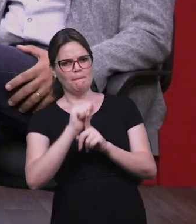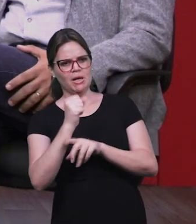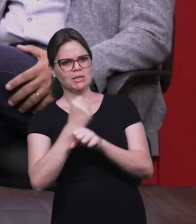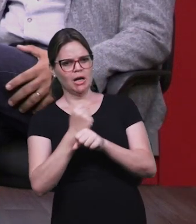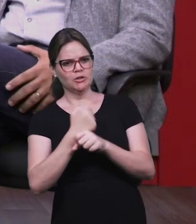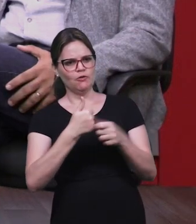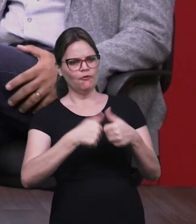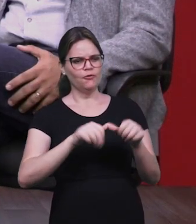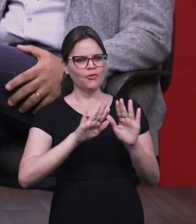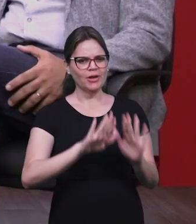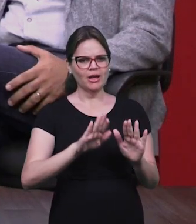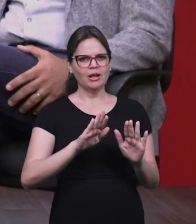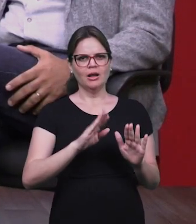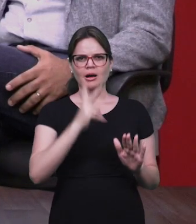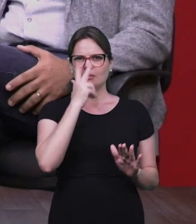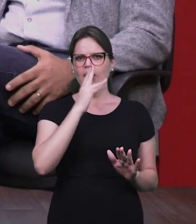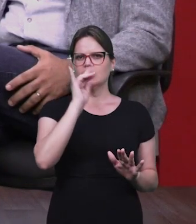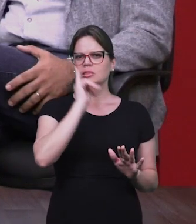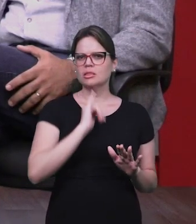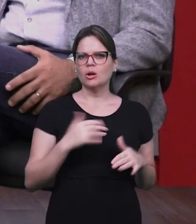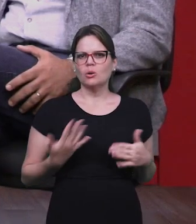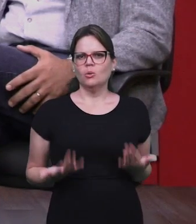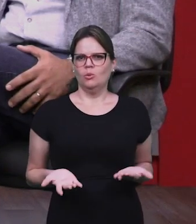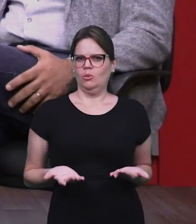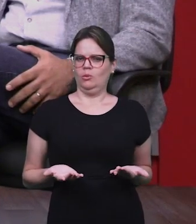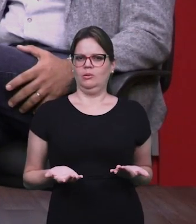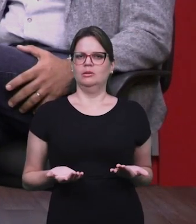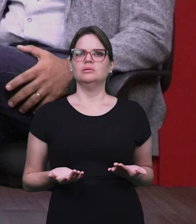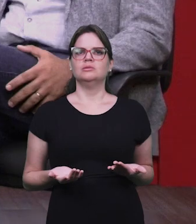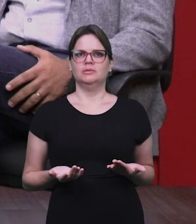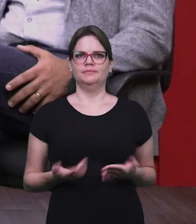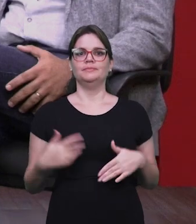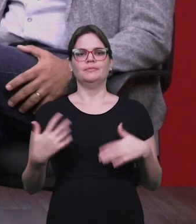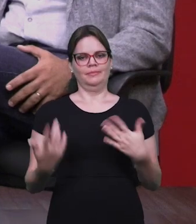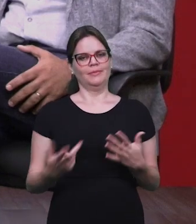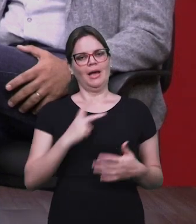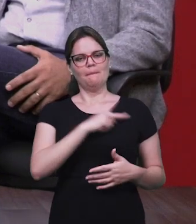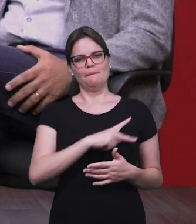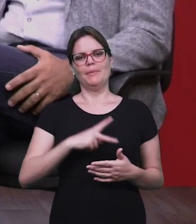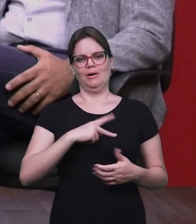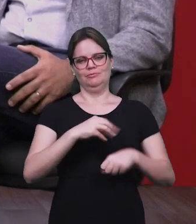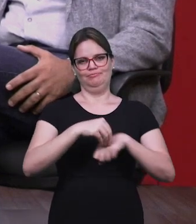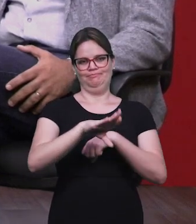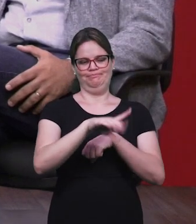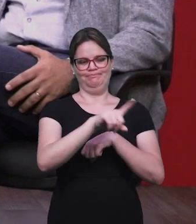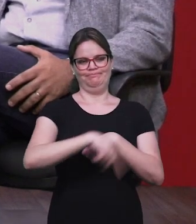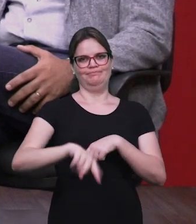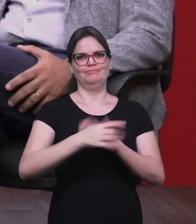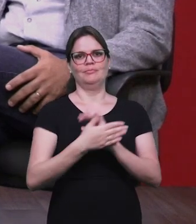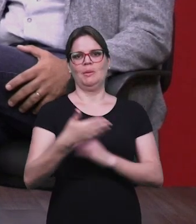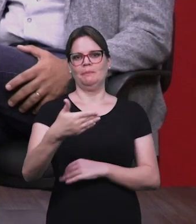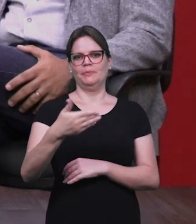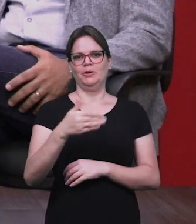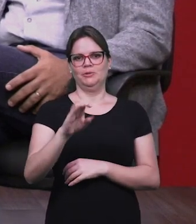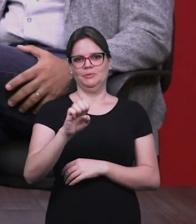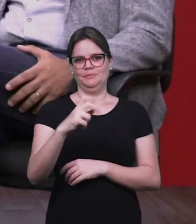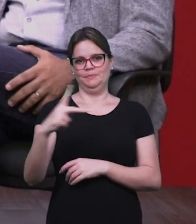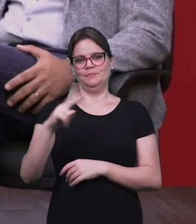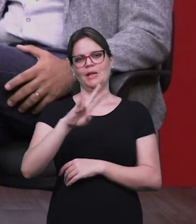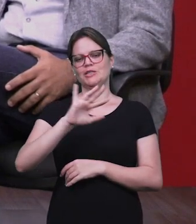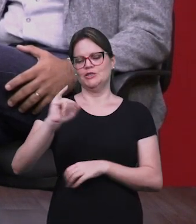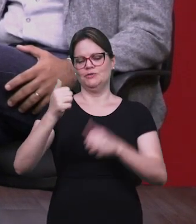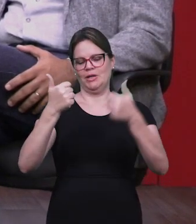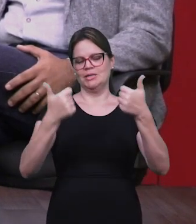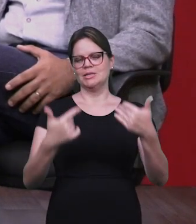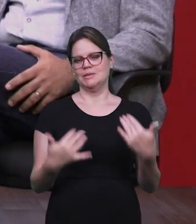toda a dedicação? Na carta ele então expressa isso. No próximo episódio nós vamos